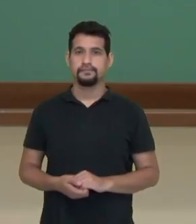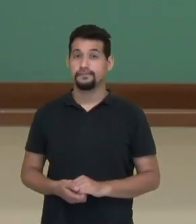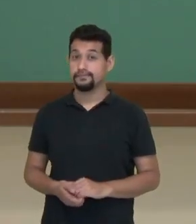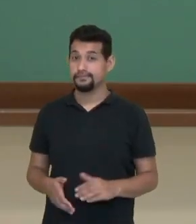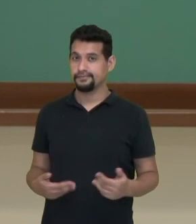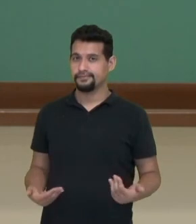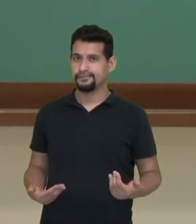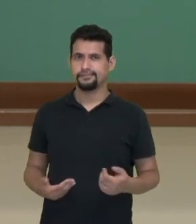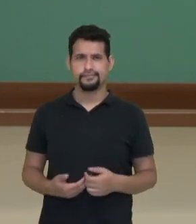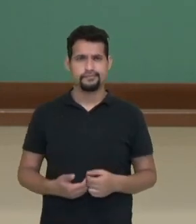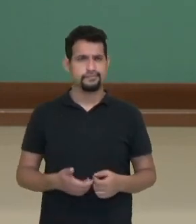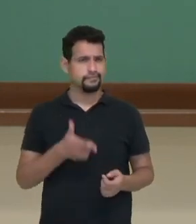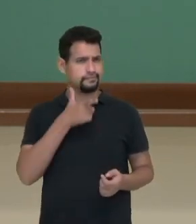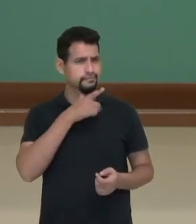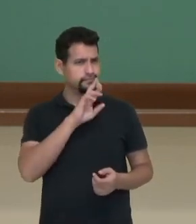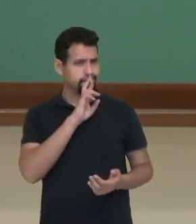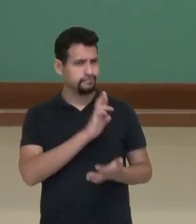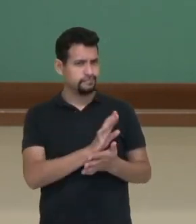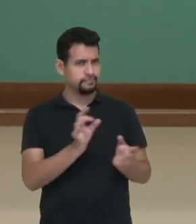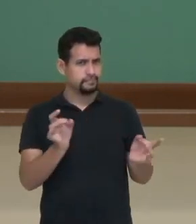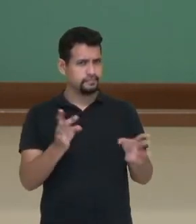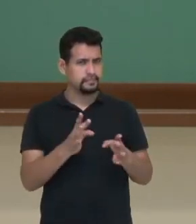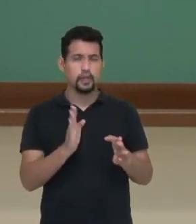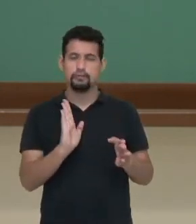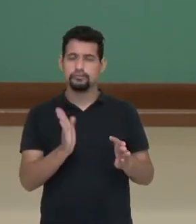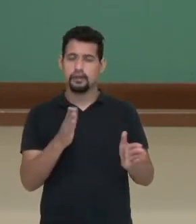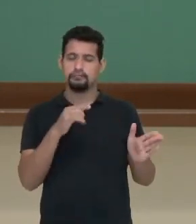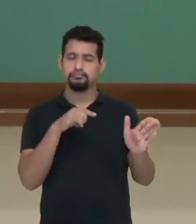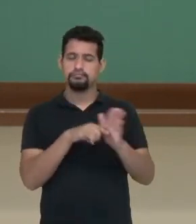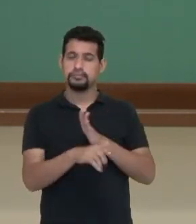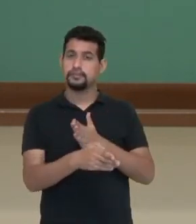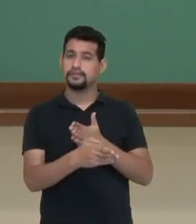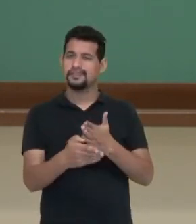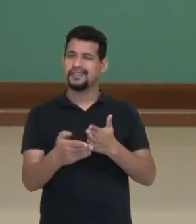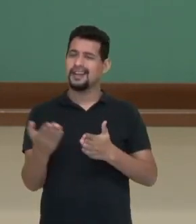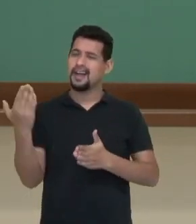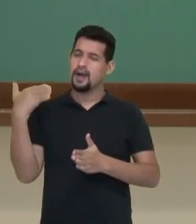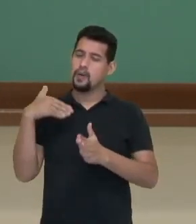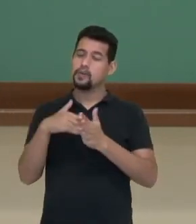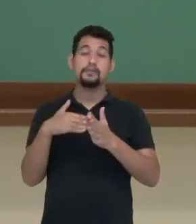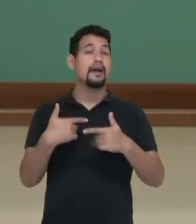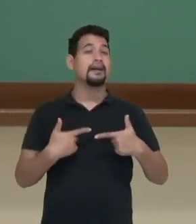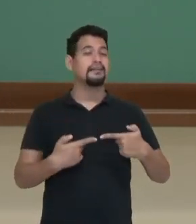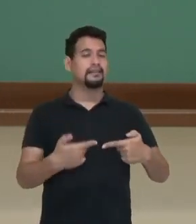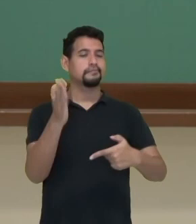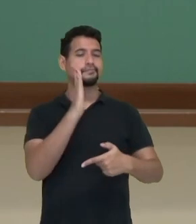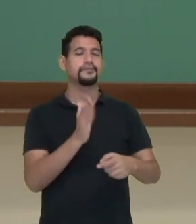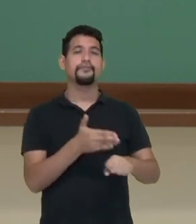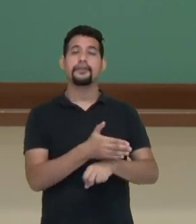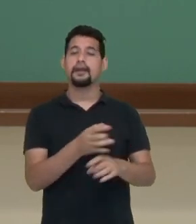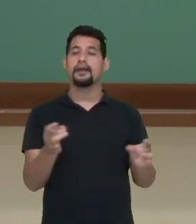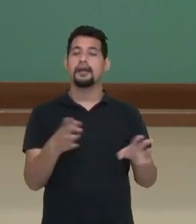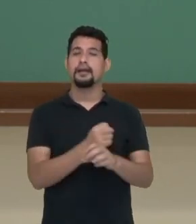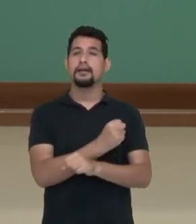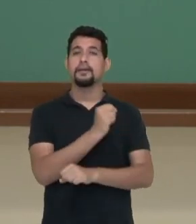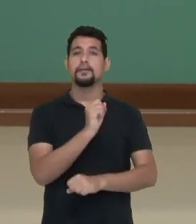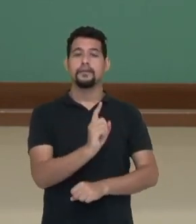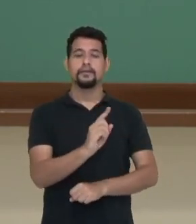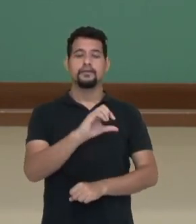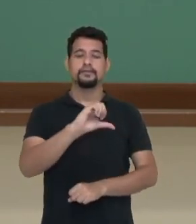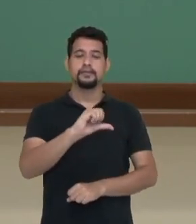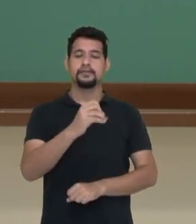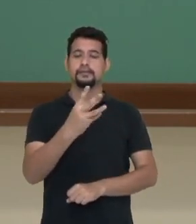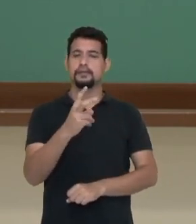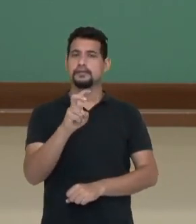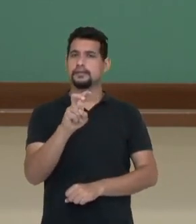Então, alunos, conseguiram responder? Eu questionei vocês. A última guerra que o Brasil participou se encerrou no ano de